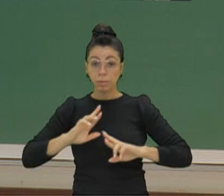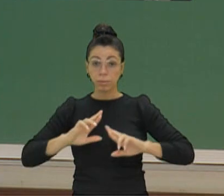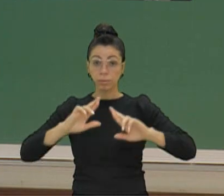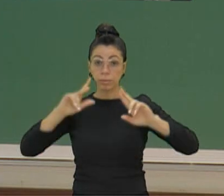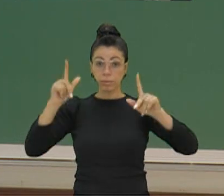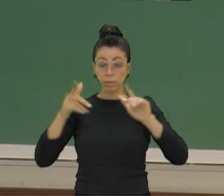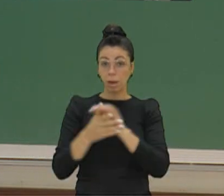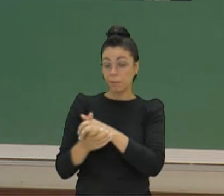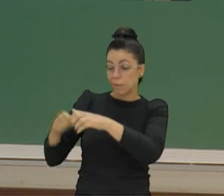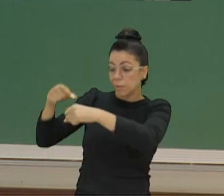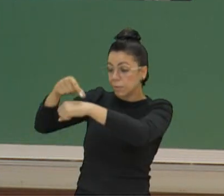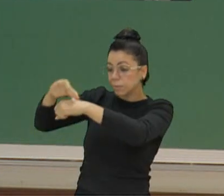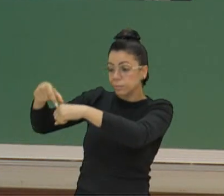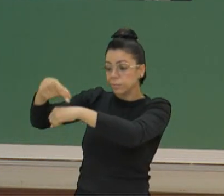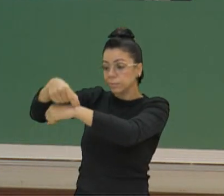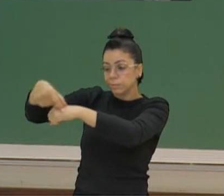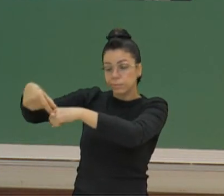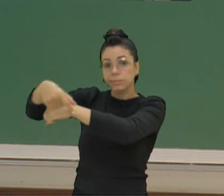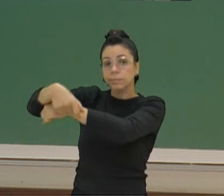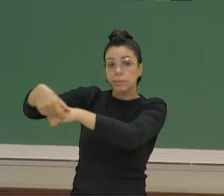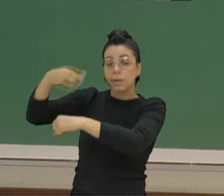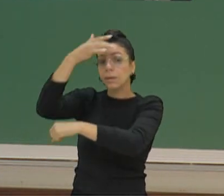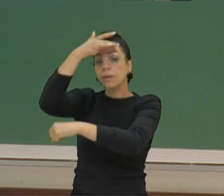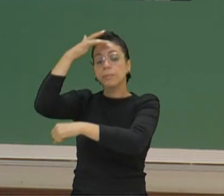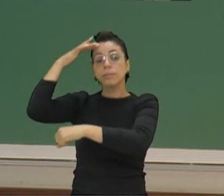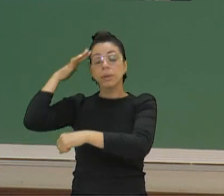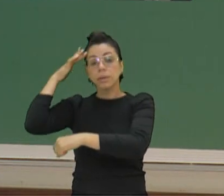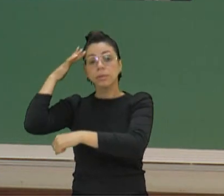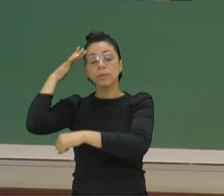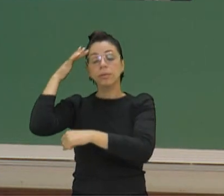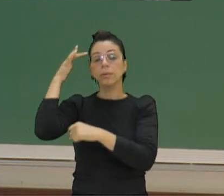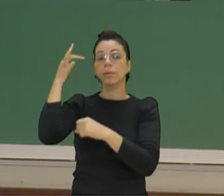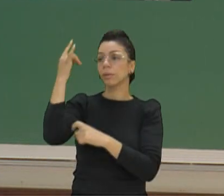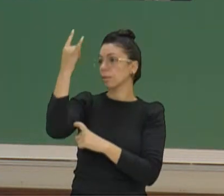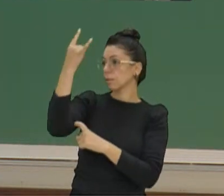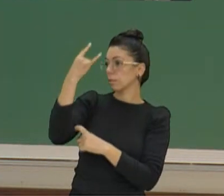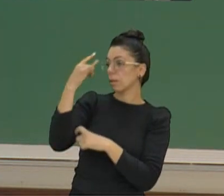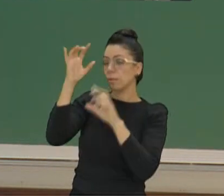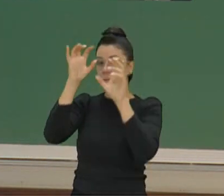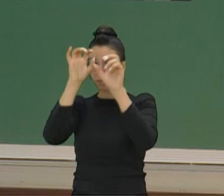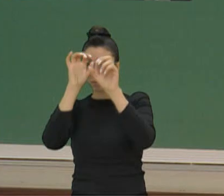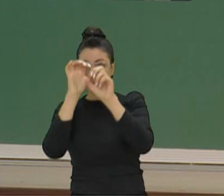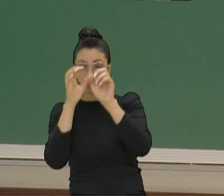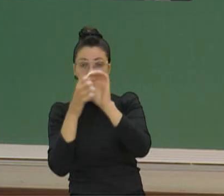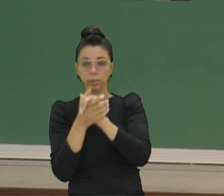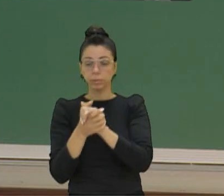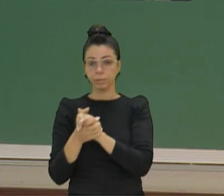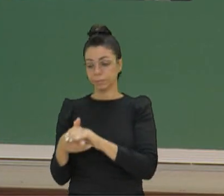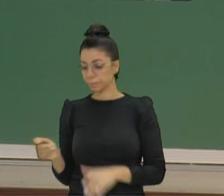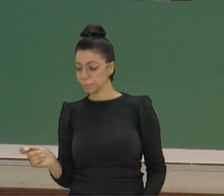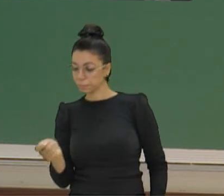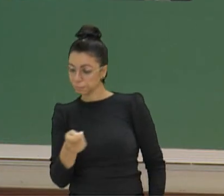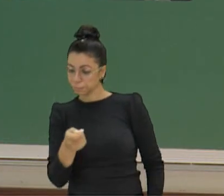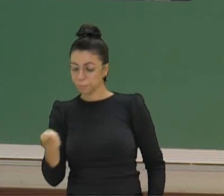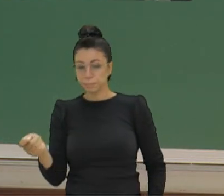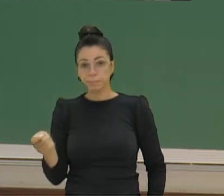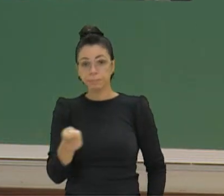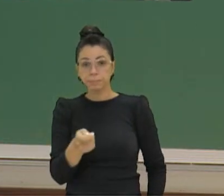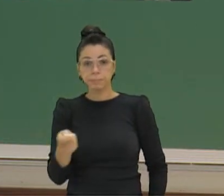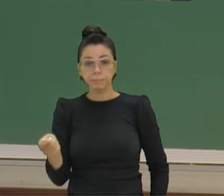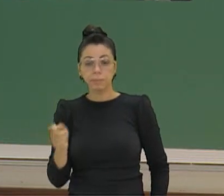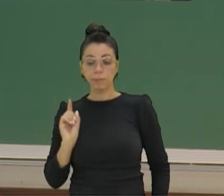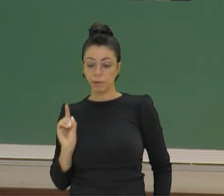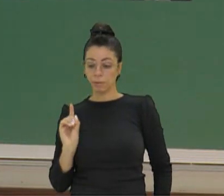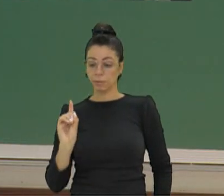essas compridinhas e a pessoa cega ou com baixa visão se desloca sobre ela, ou seja, ela anda